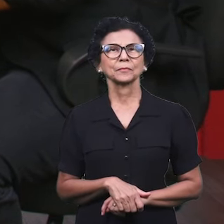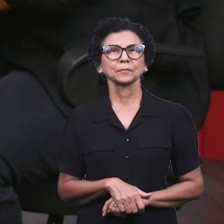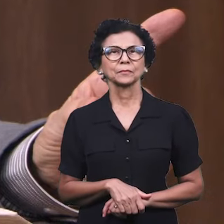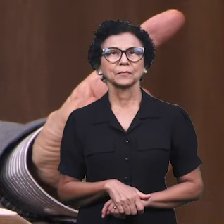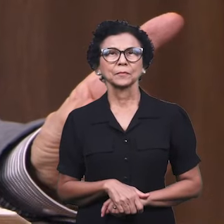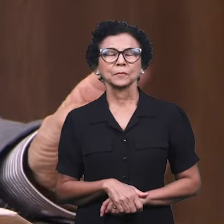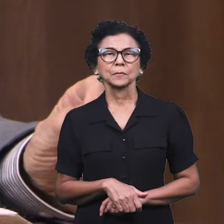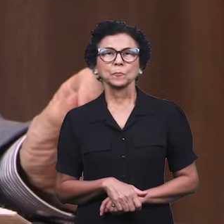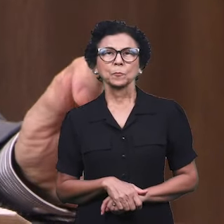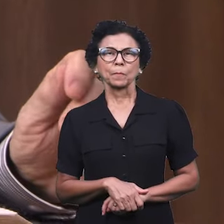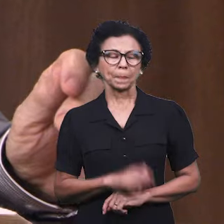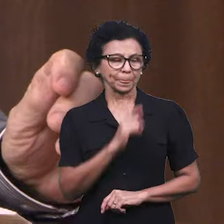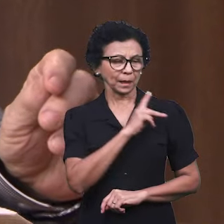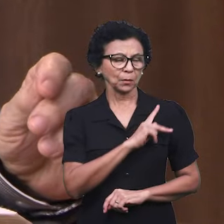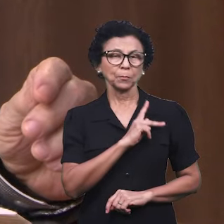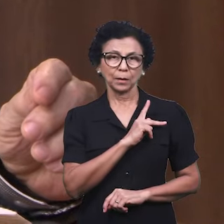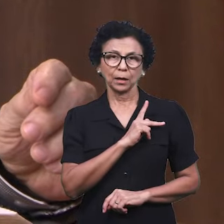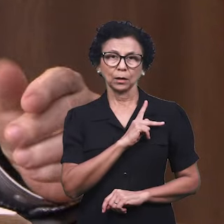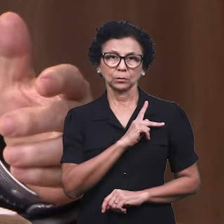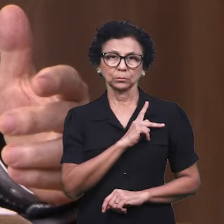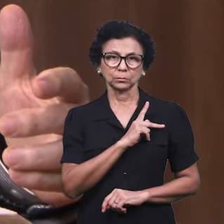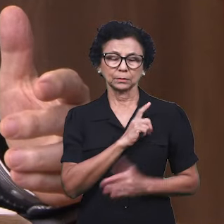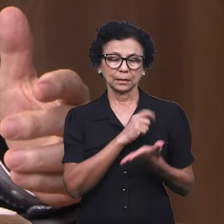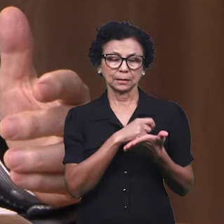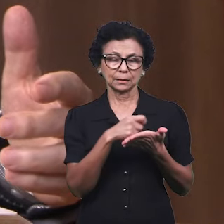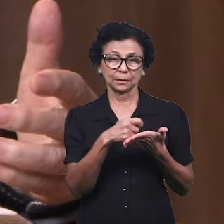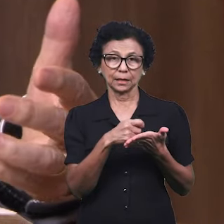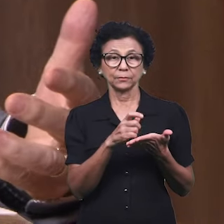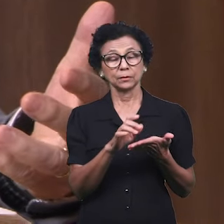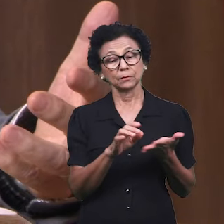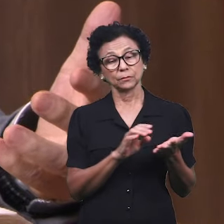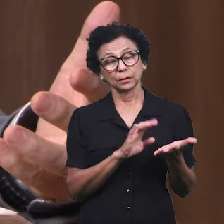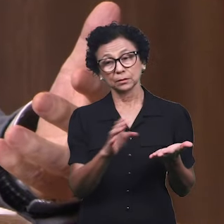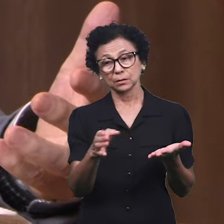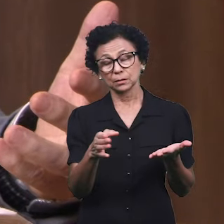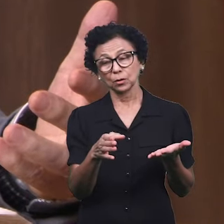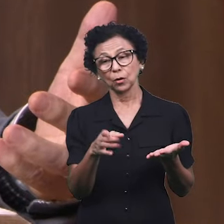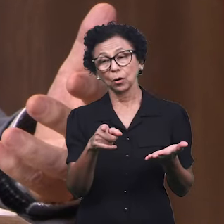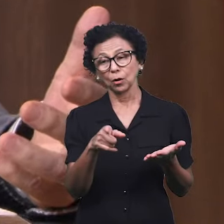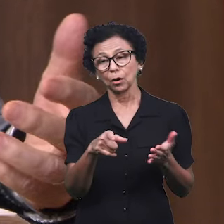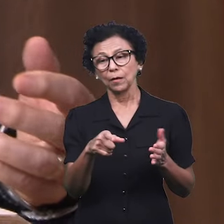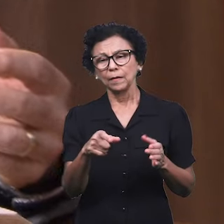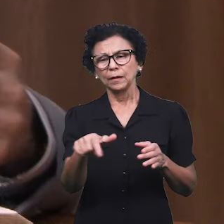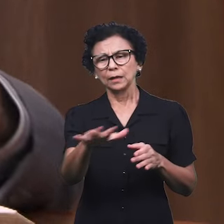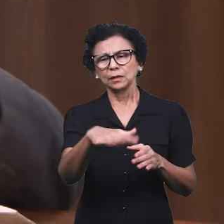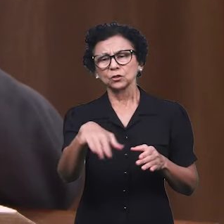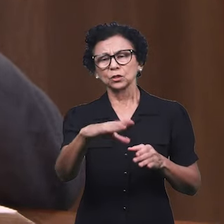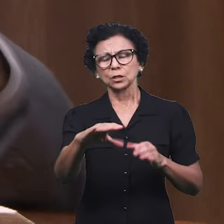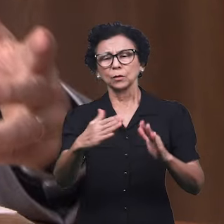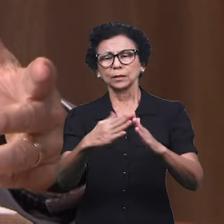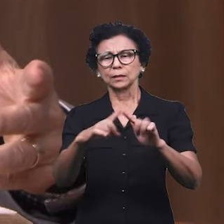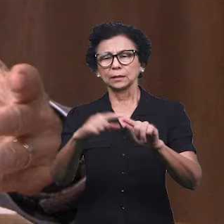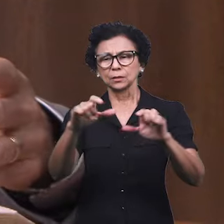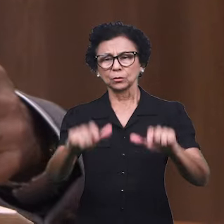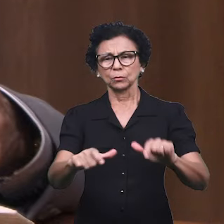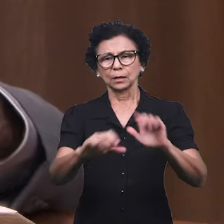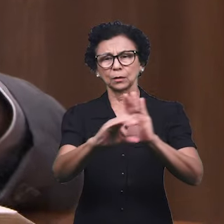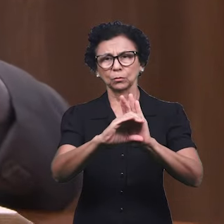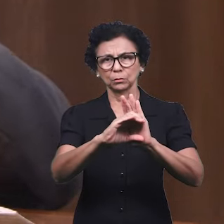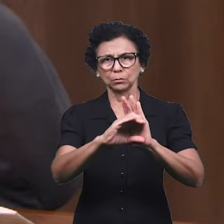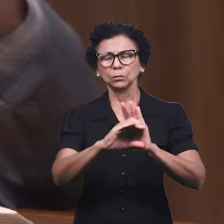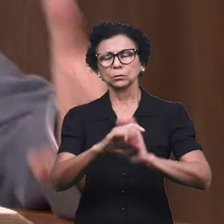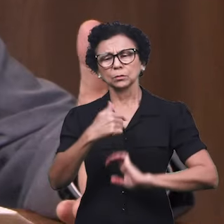começa a carta dizendo que a igreja de Colossos está nas orações dele. E depois ele torna a dizer